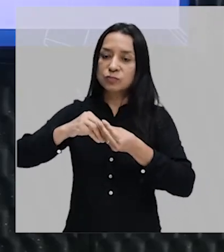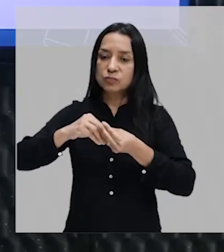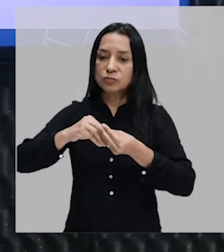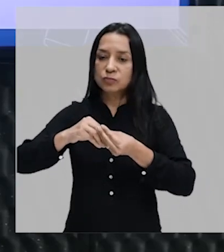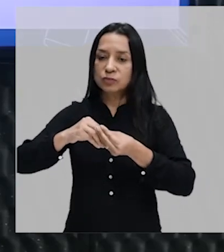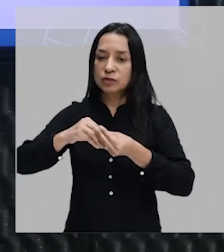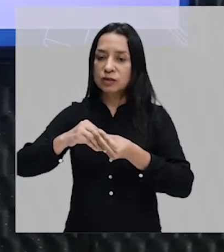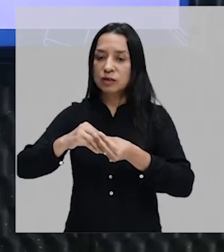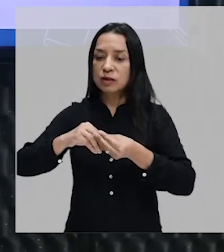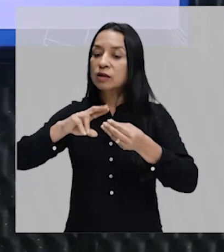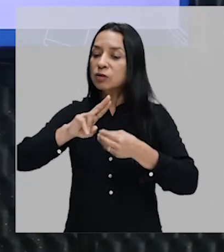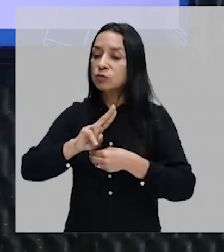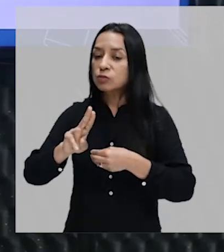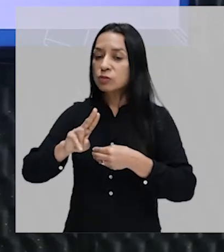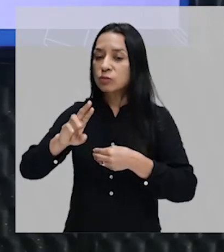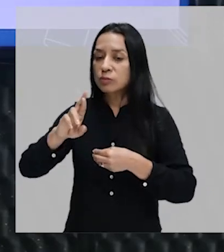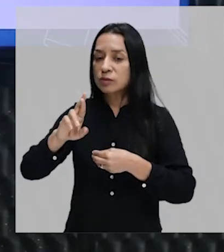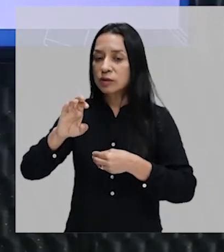de recombinação,